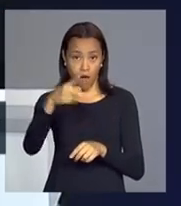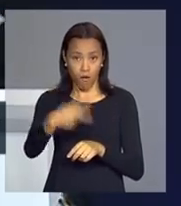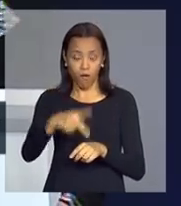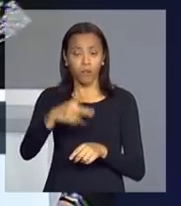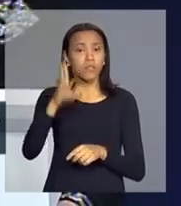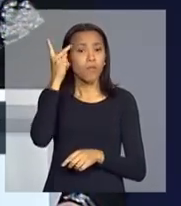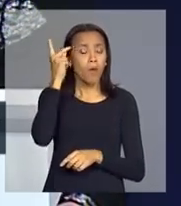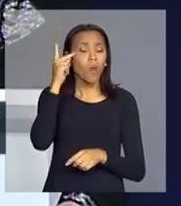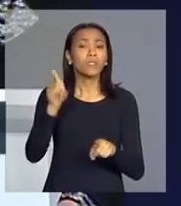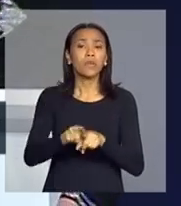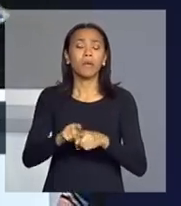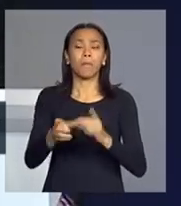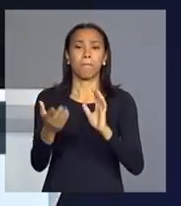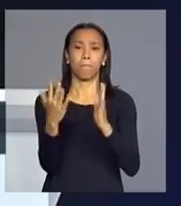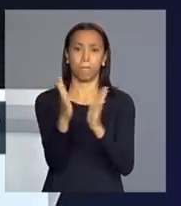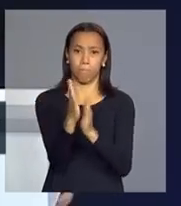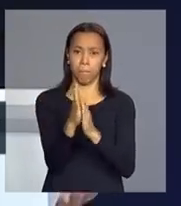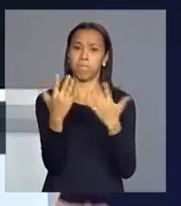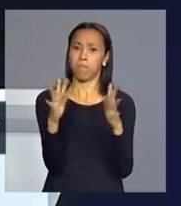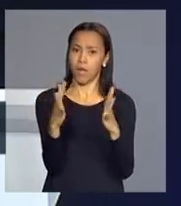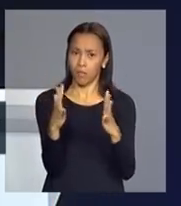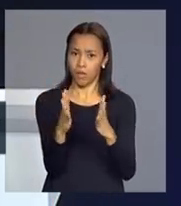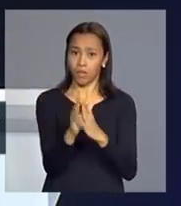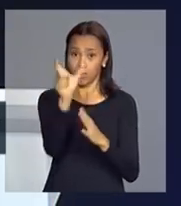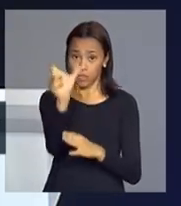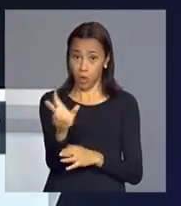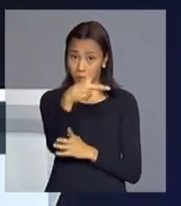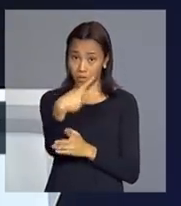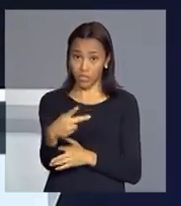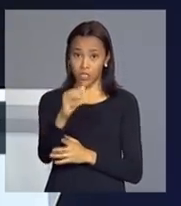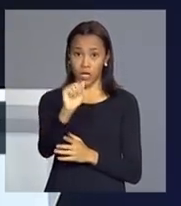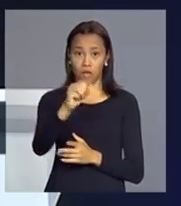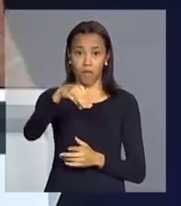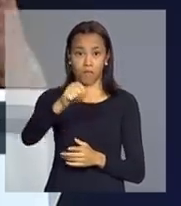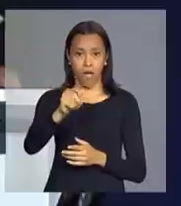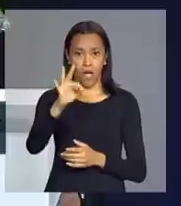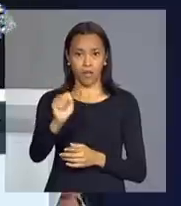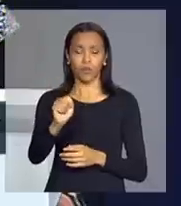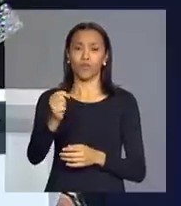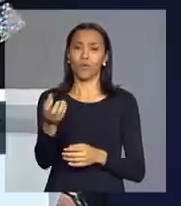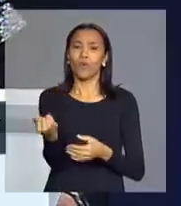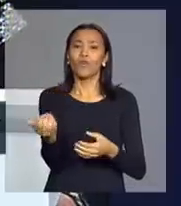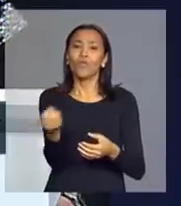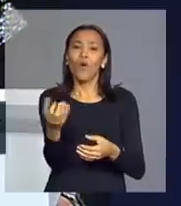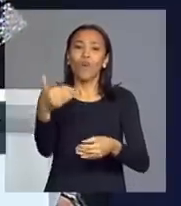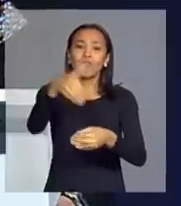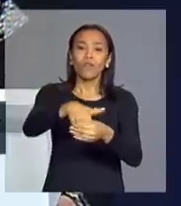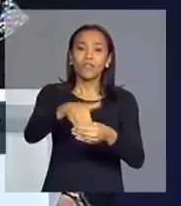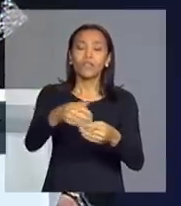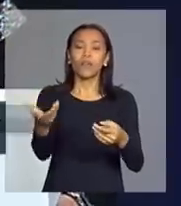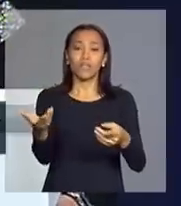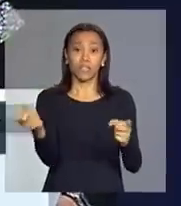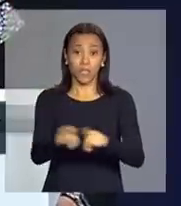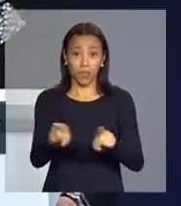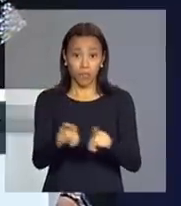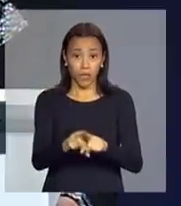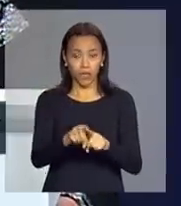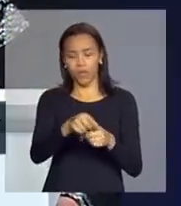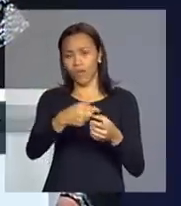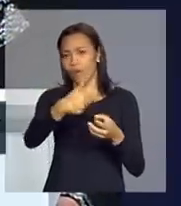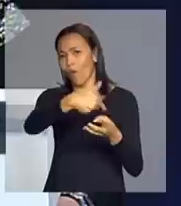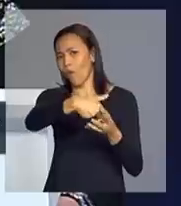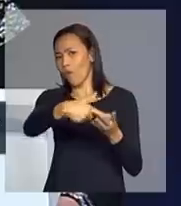parabéns ao nosso presidente Amato, recém-eleito, e parabéns ao Guilherme Affif por